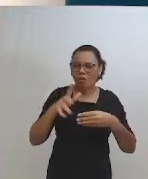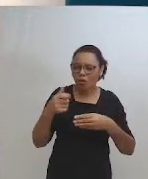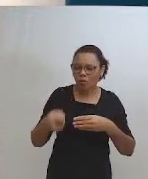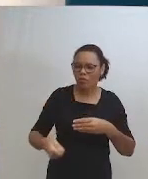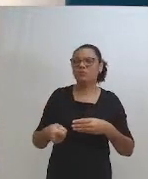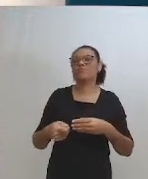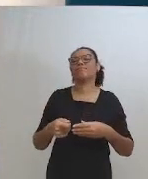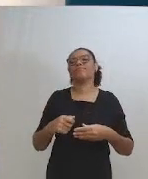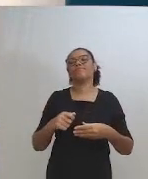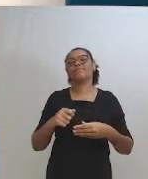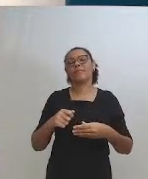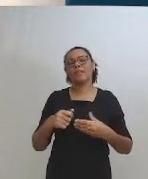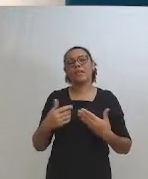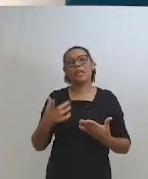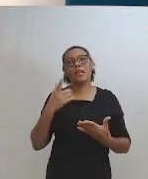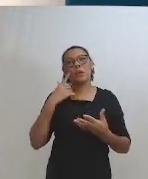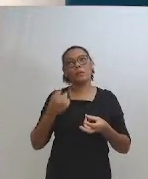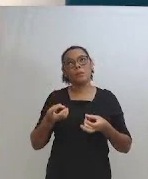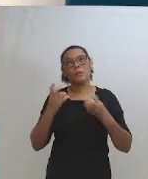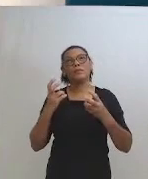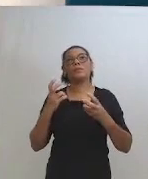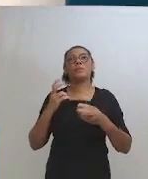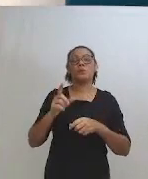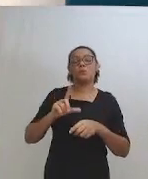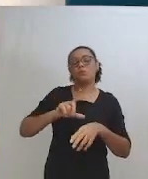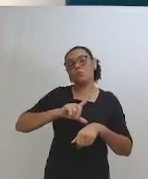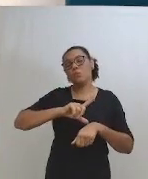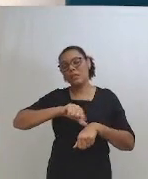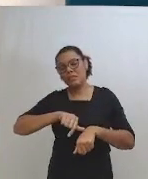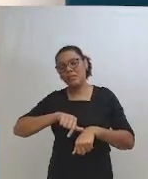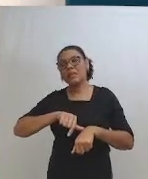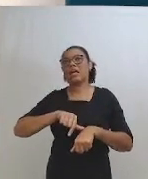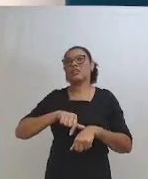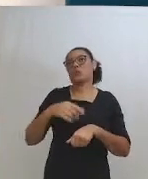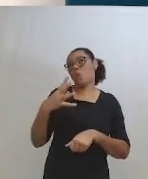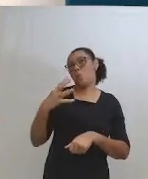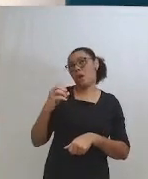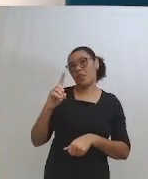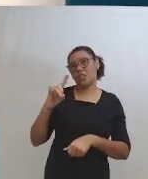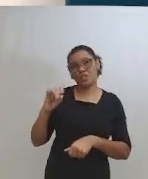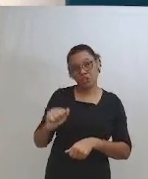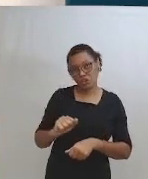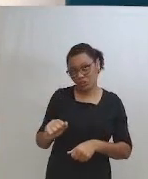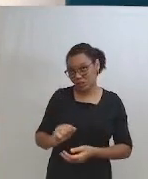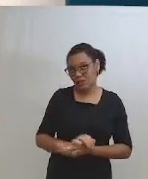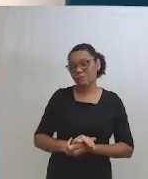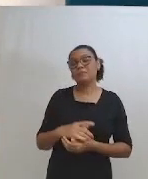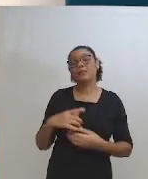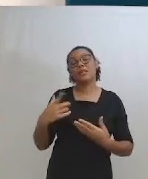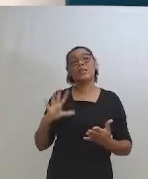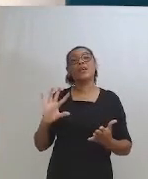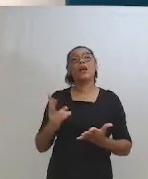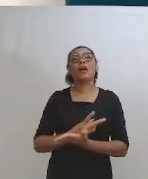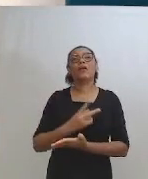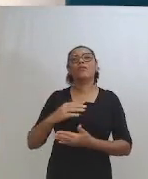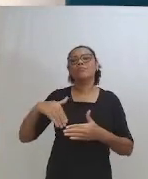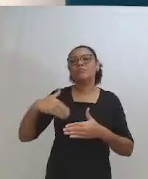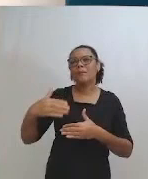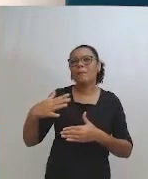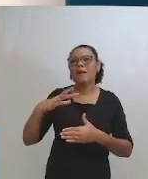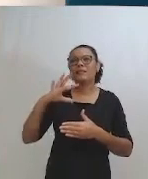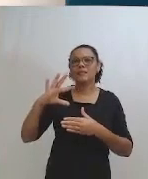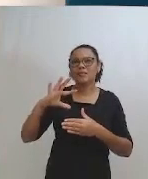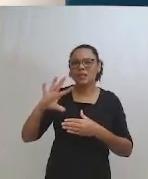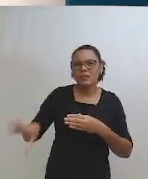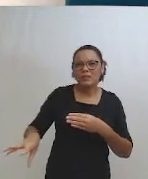vi um atraso de quase 40 dias, que inclusive ensejou a majoração da